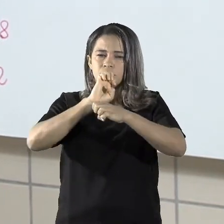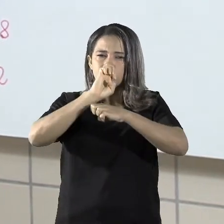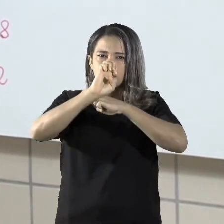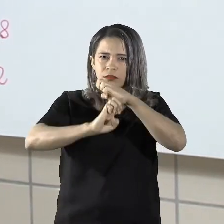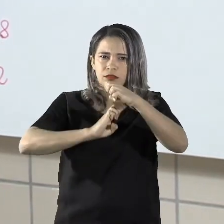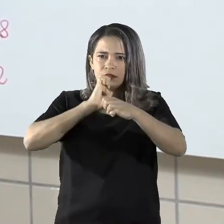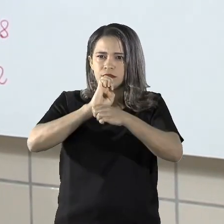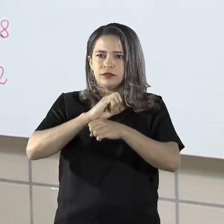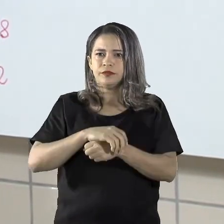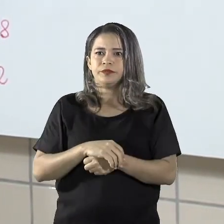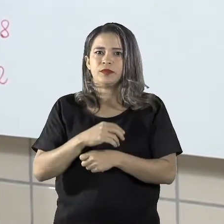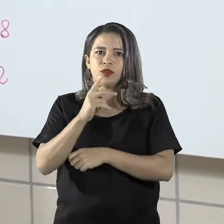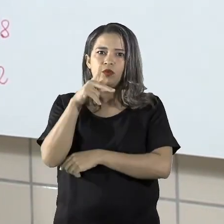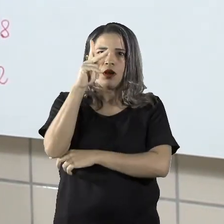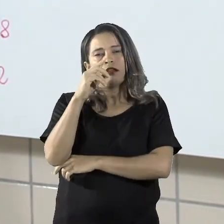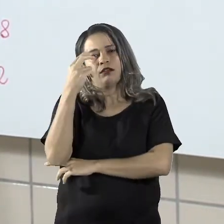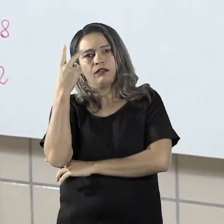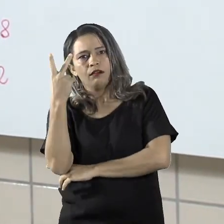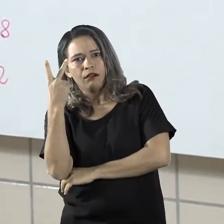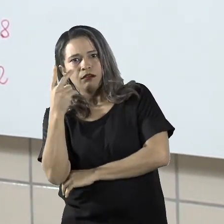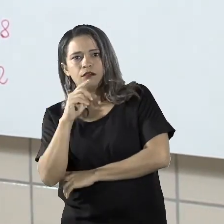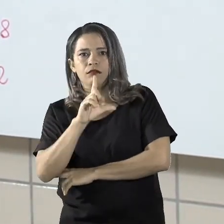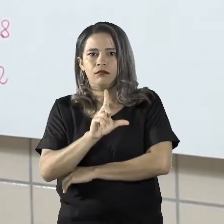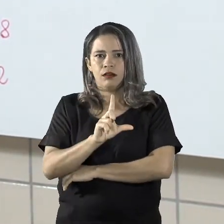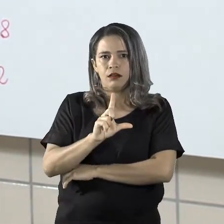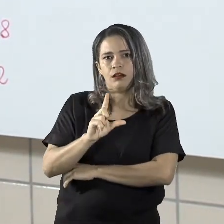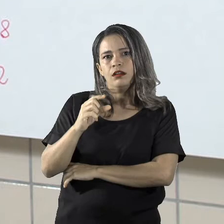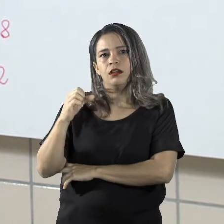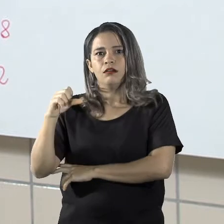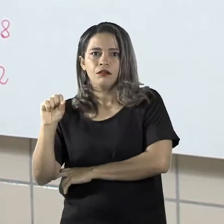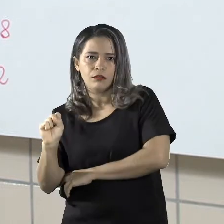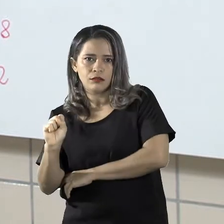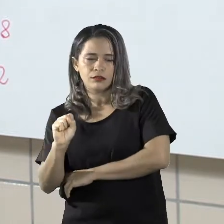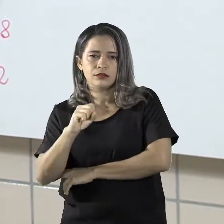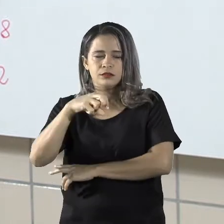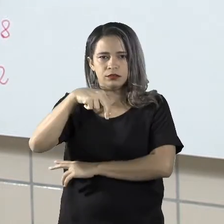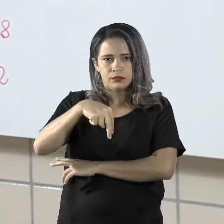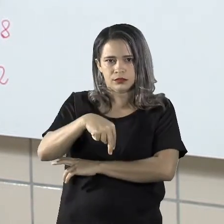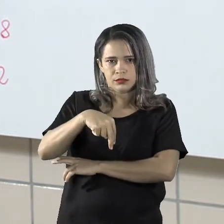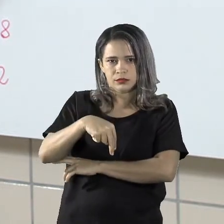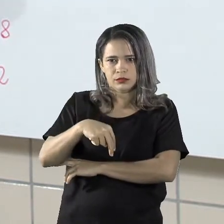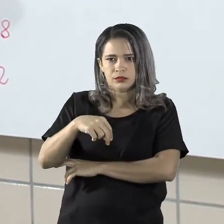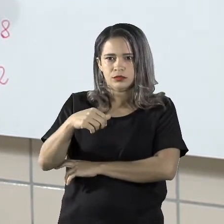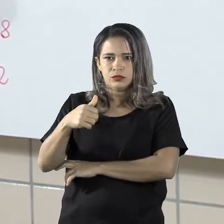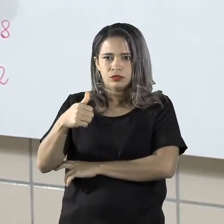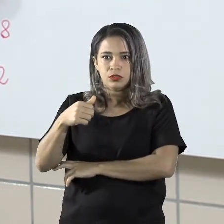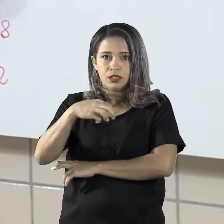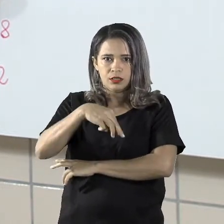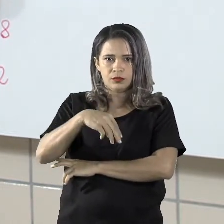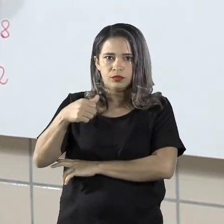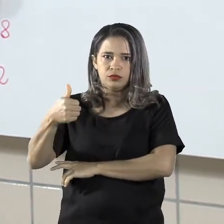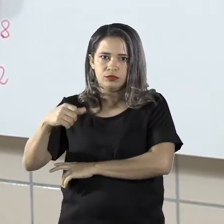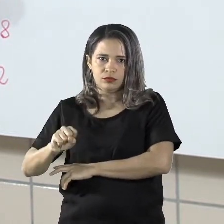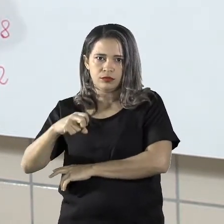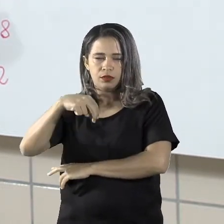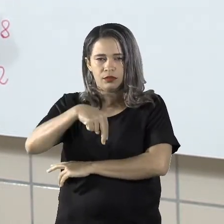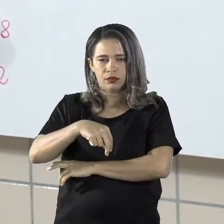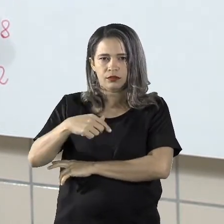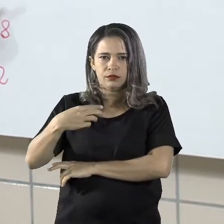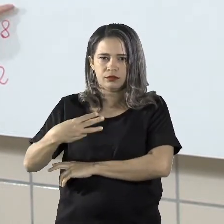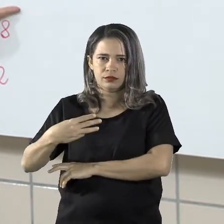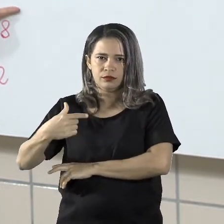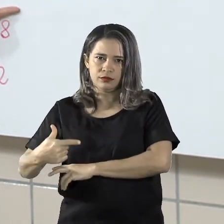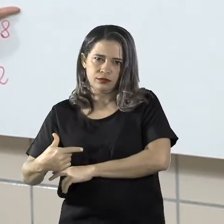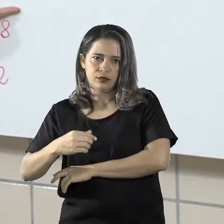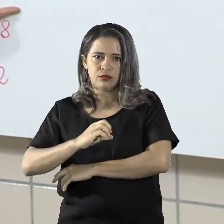K, suporta 2 elétrons, L, 8 elétrons, M, 18, N, 32,